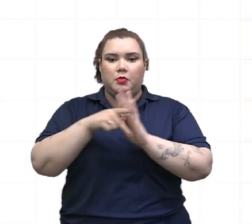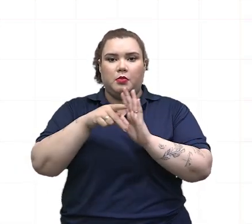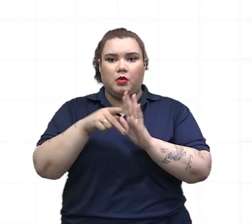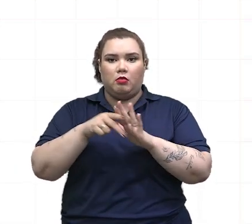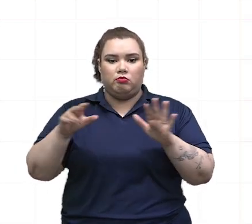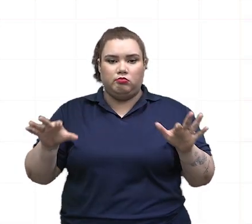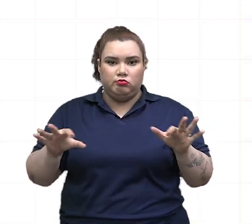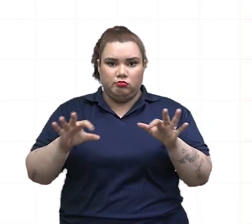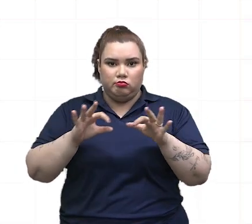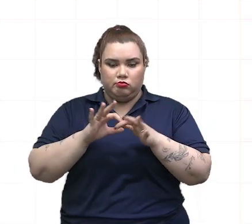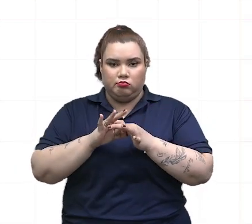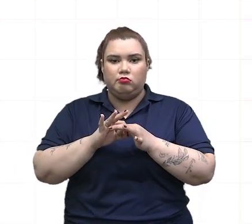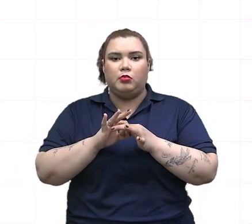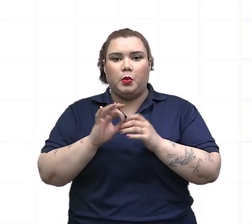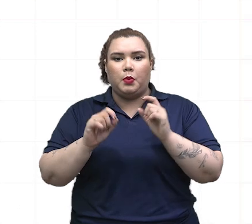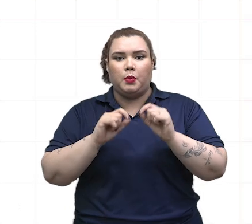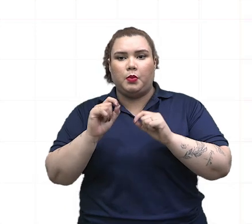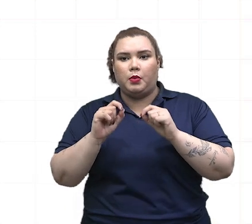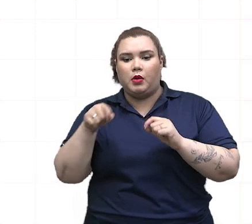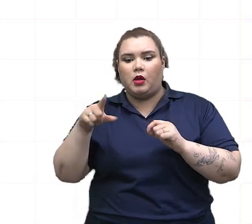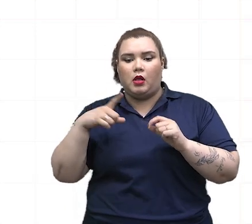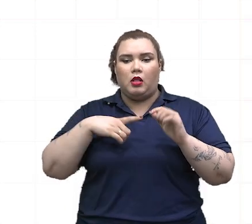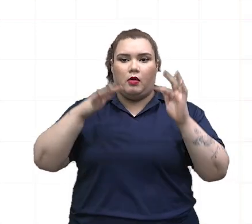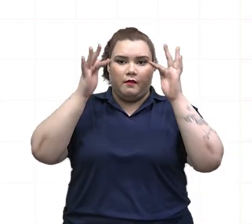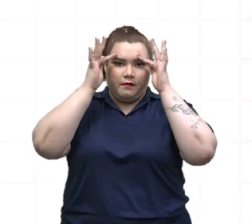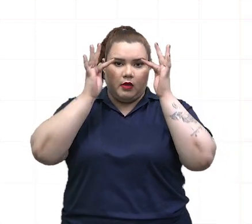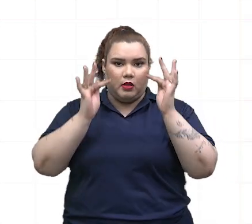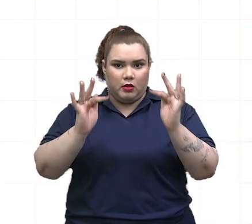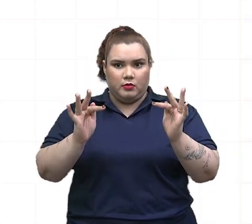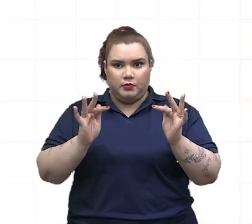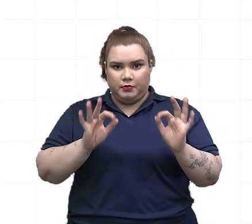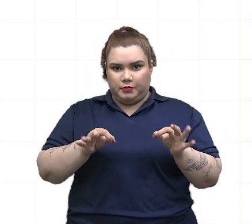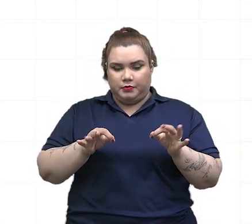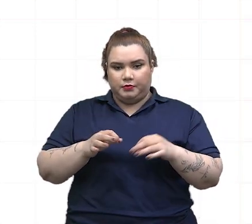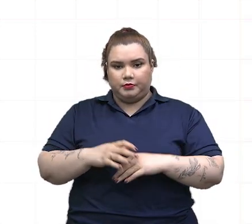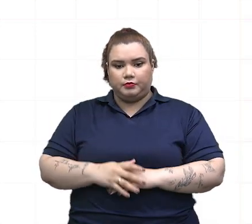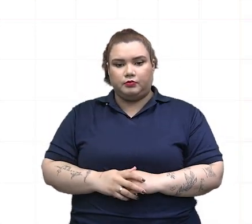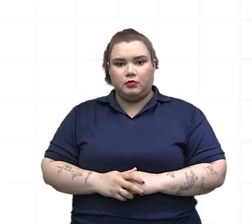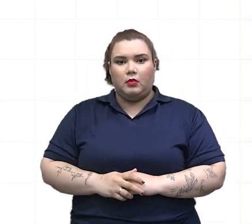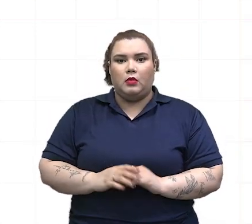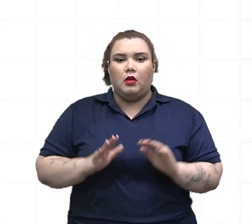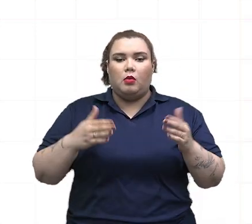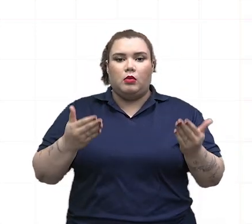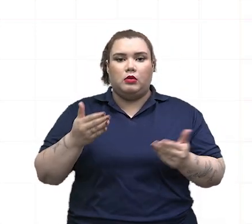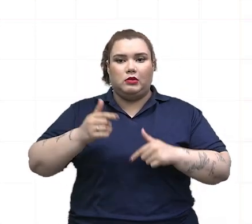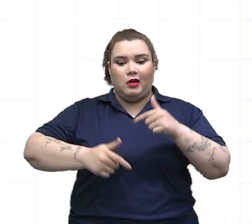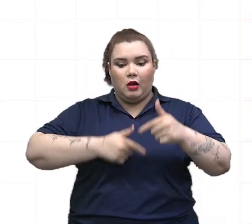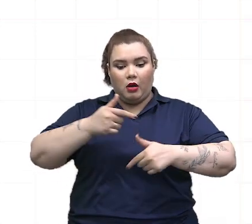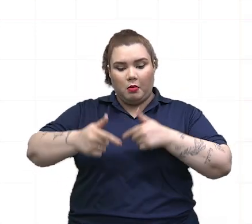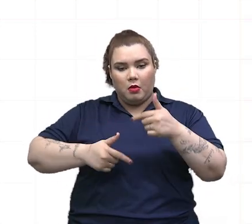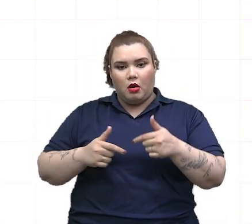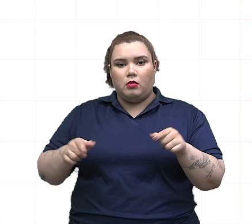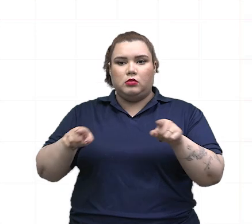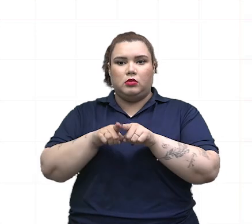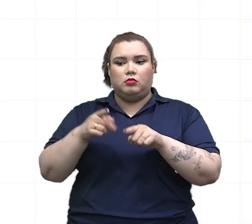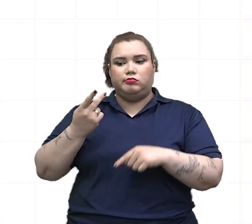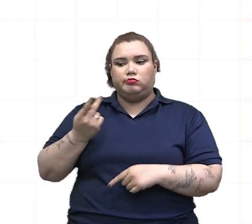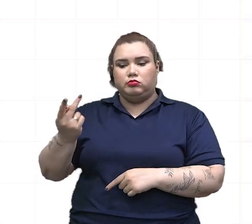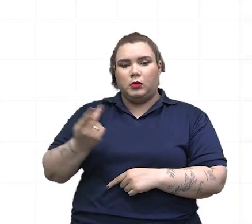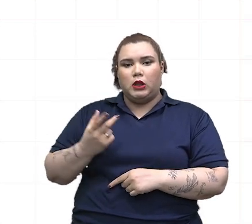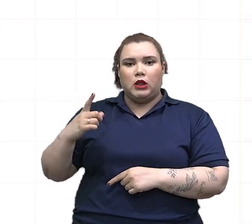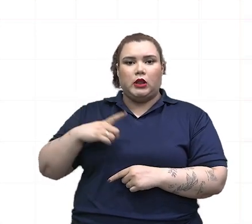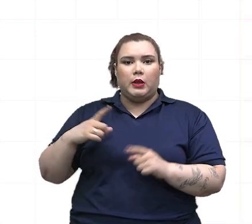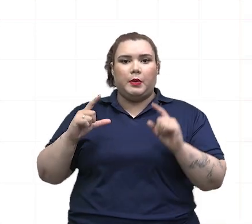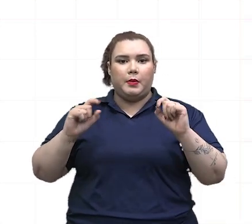ligada, então, aos laços de fidelidade, tá certo? Eu trabalho e, ao mesmo tempo, né, nós temos ali,